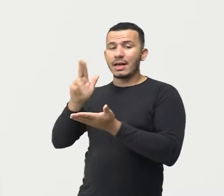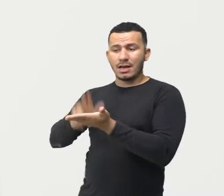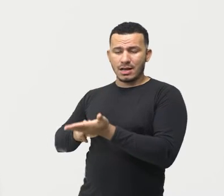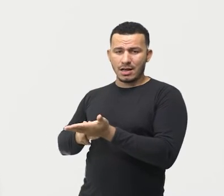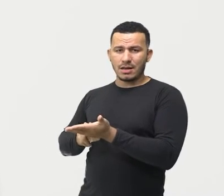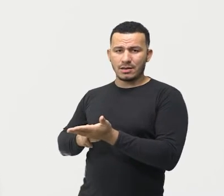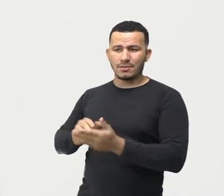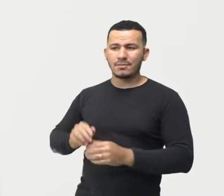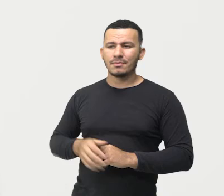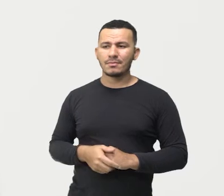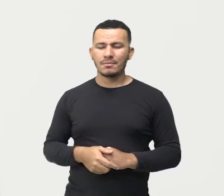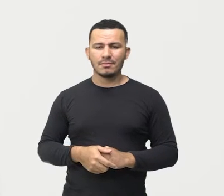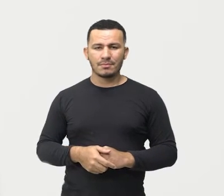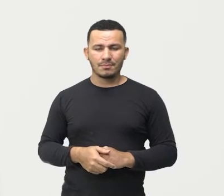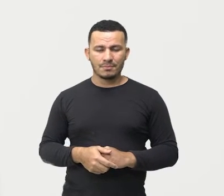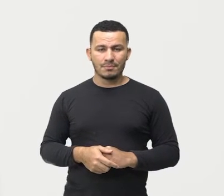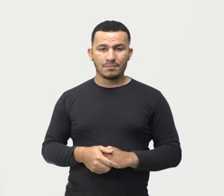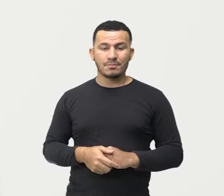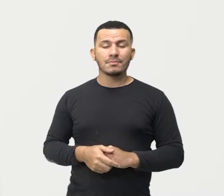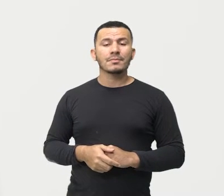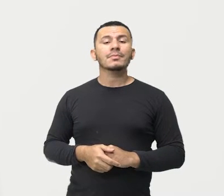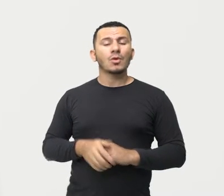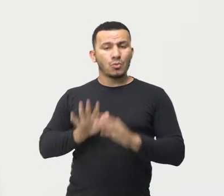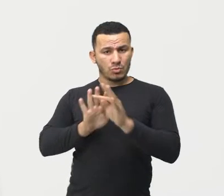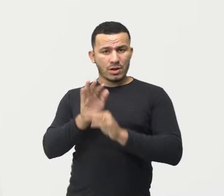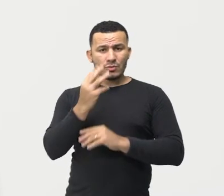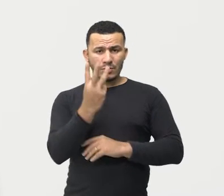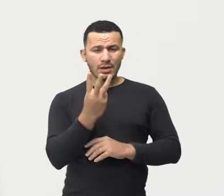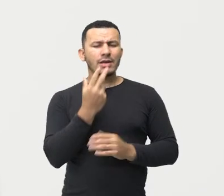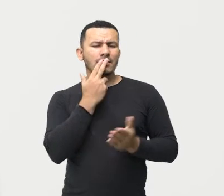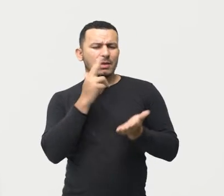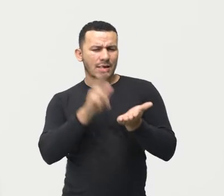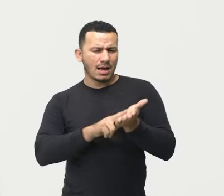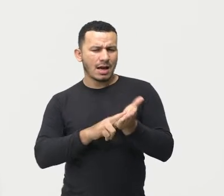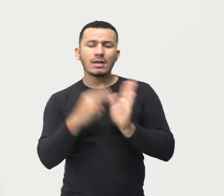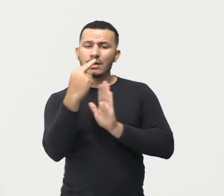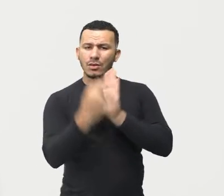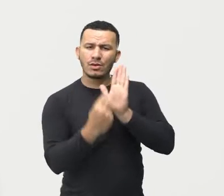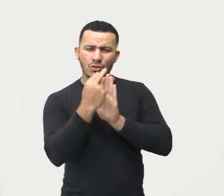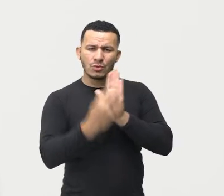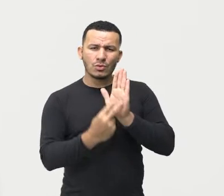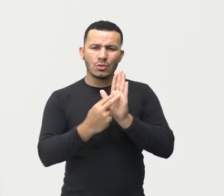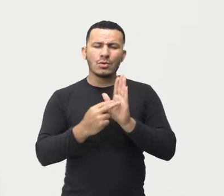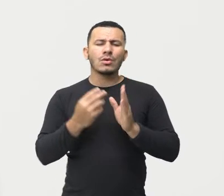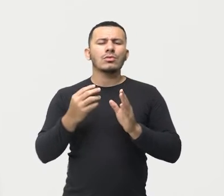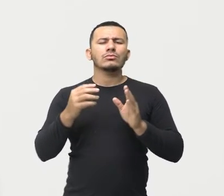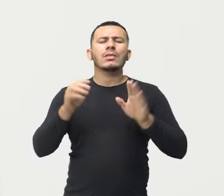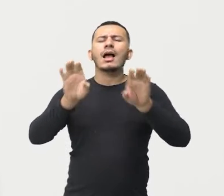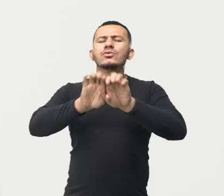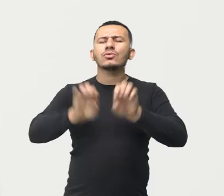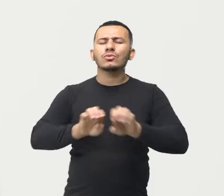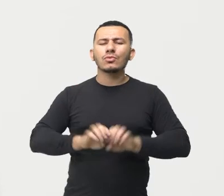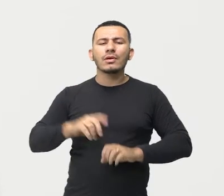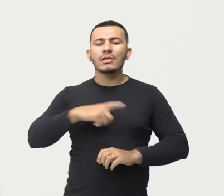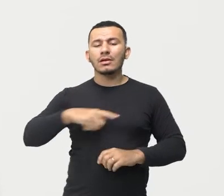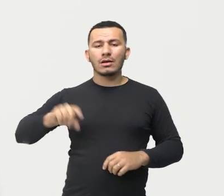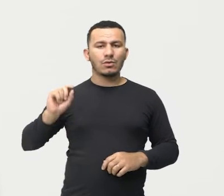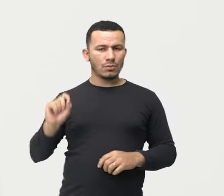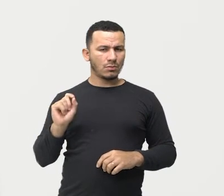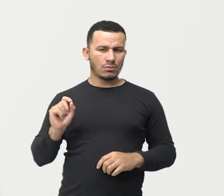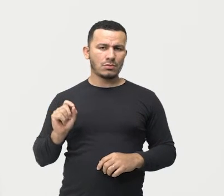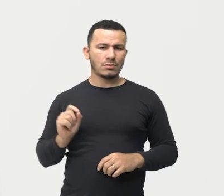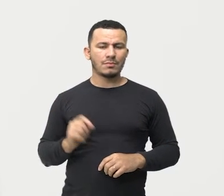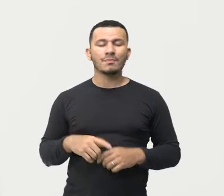aí. Então, na carta do leitor, o que a gente pode observar como estrutura? A gente